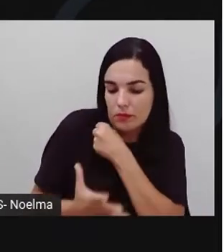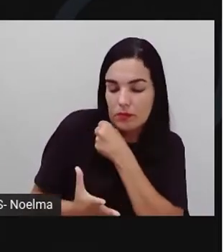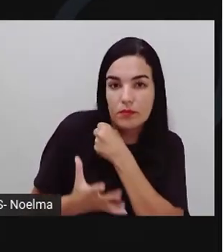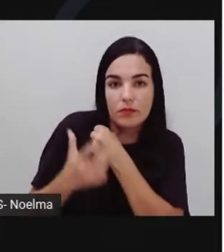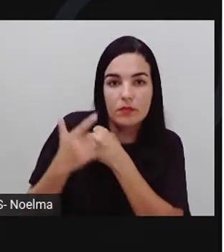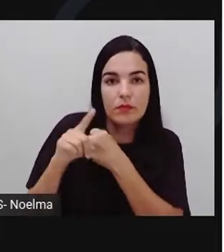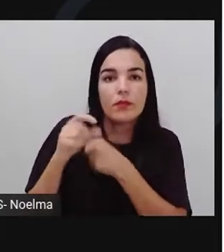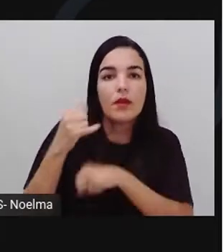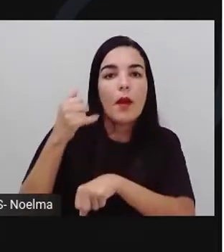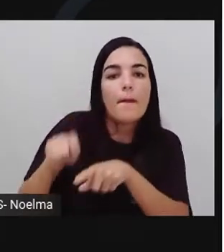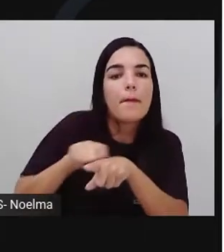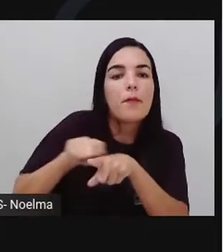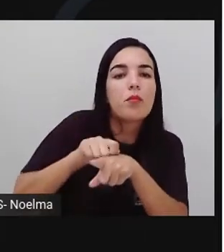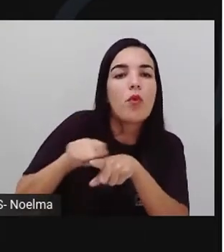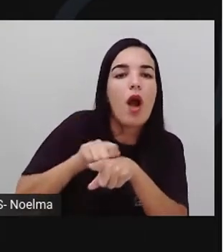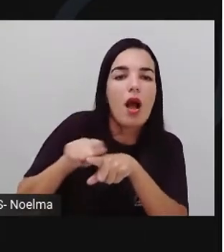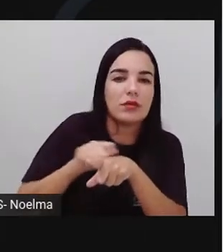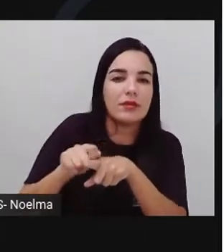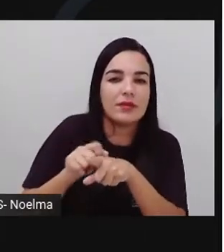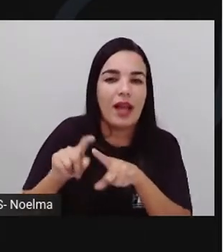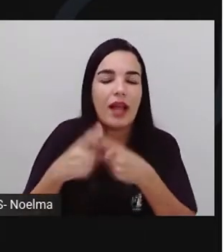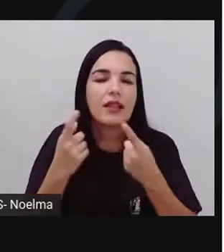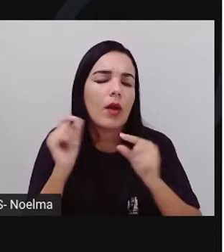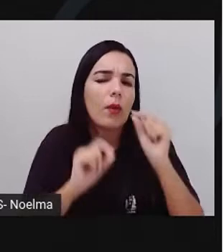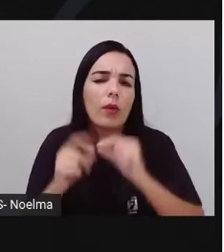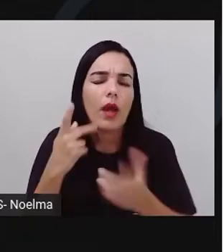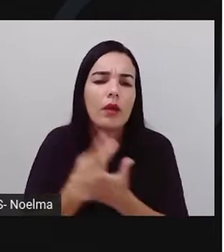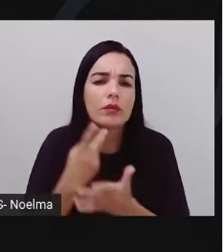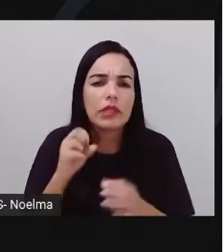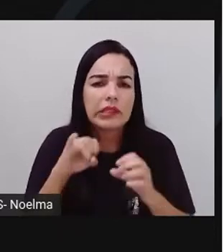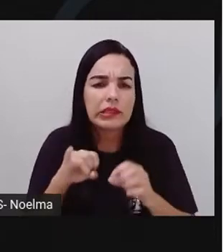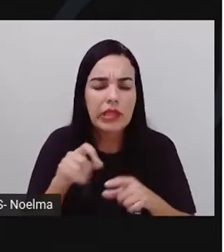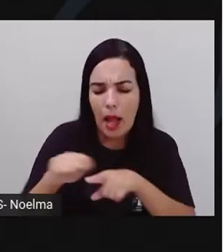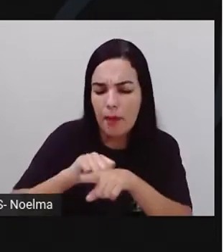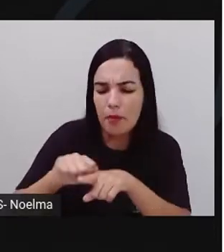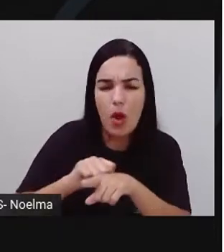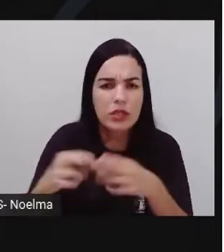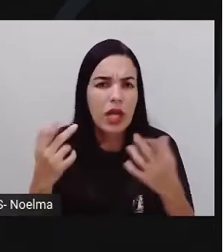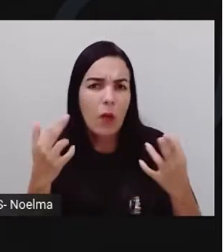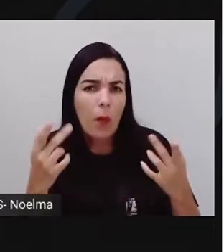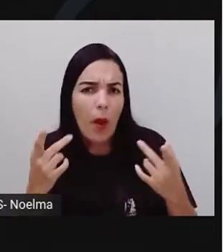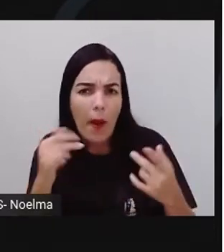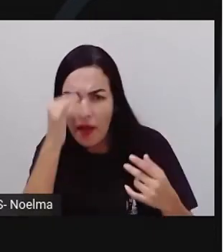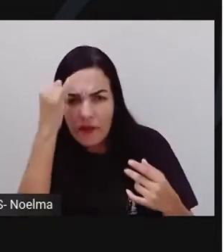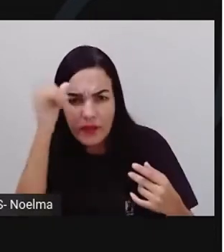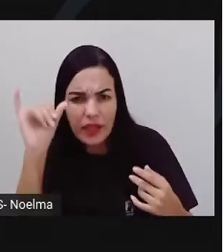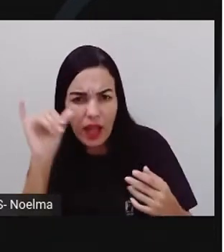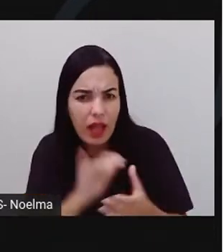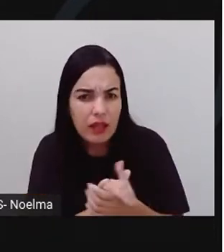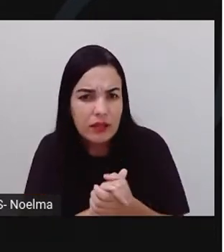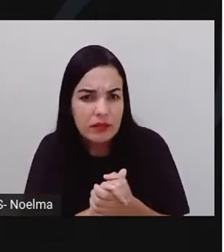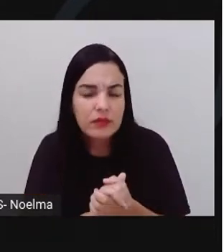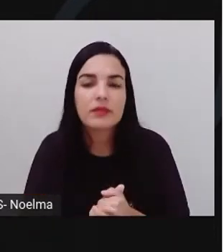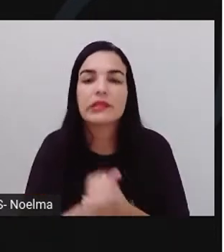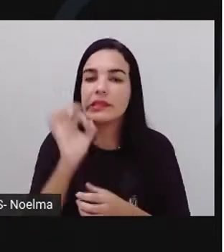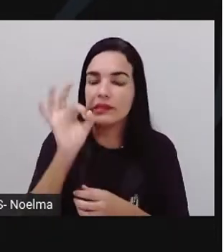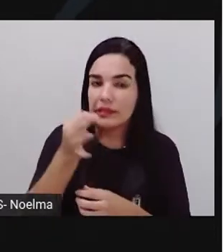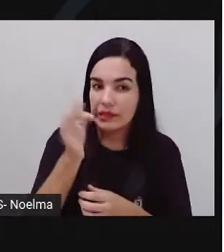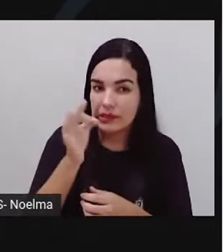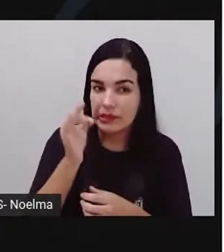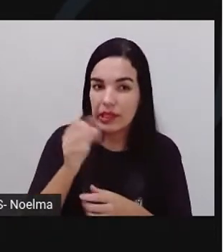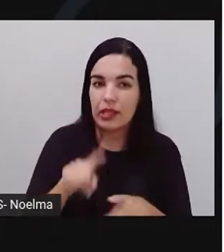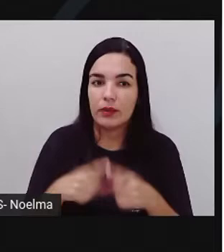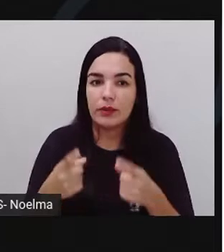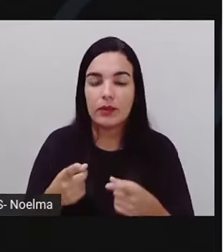de borracha. E essa borracha que os cabos têm é que não deixa que a eletricidade escape? Exato. Isso ocorre porque a borracha ou